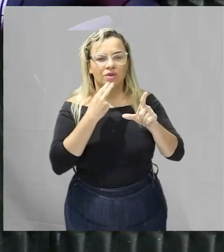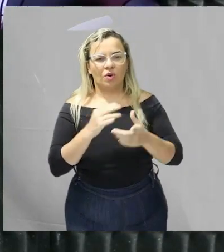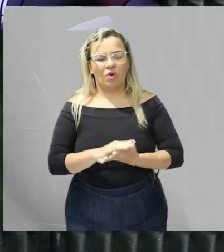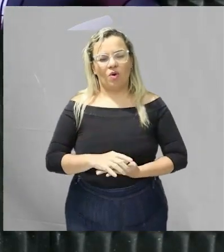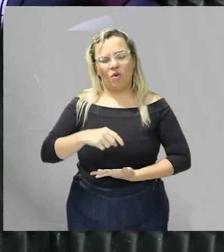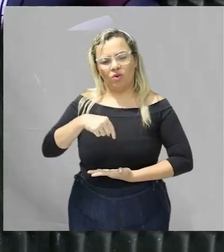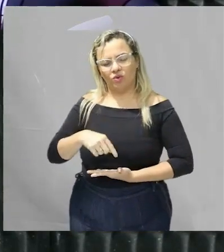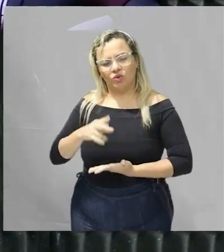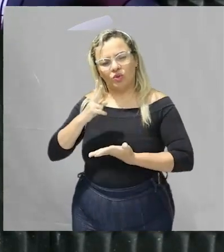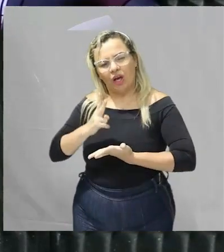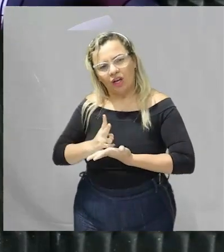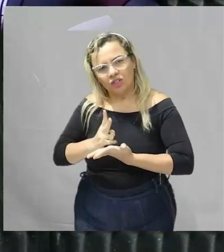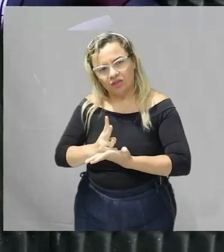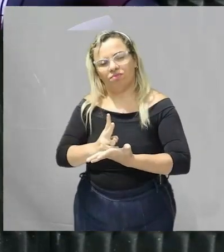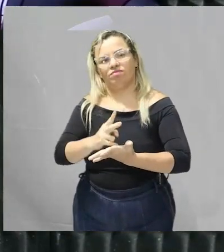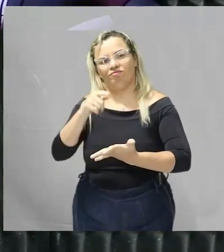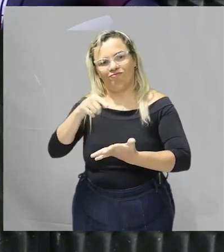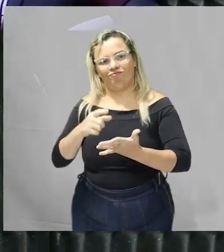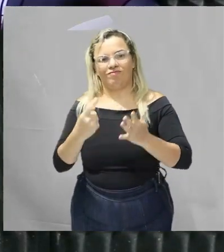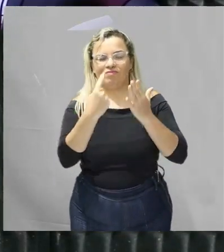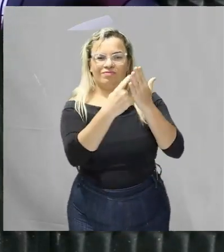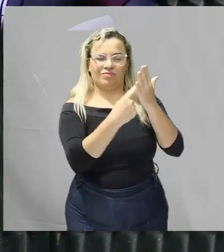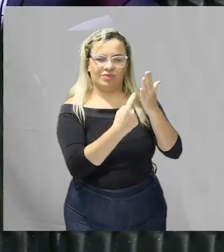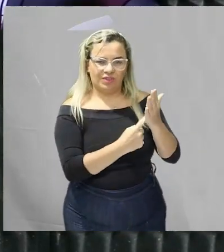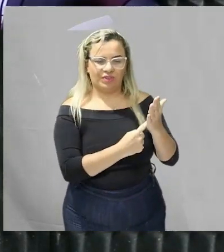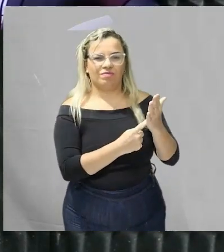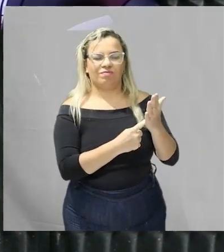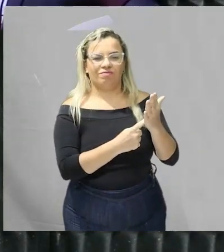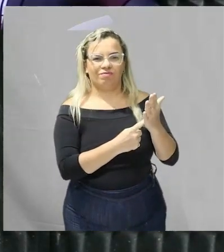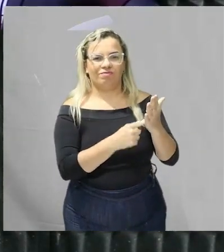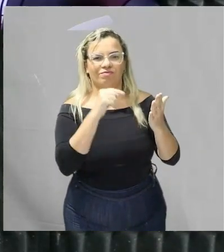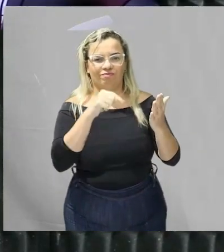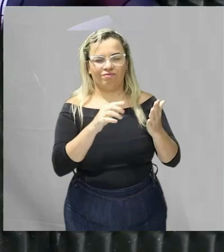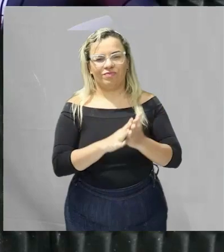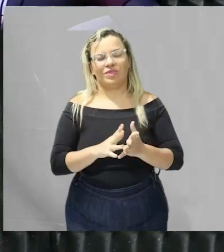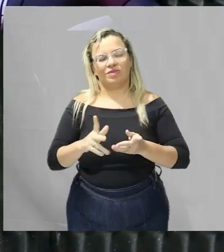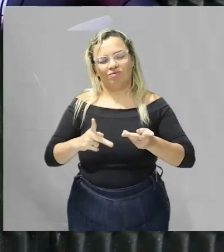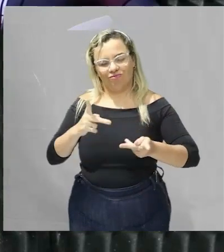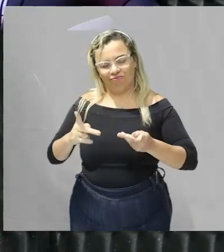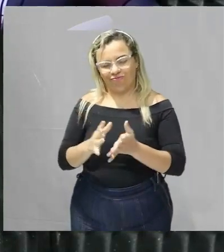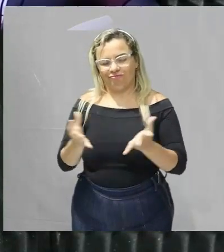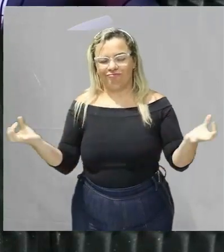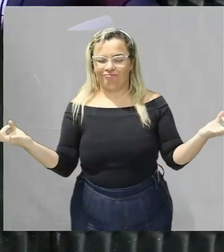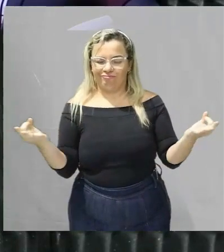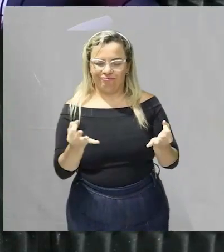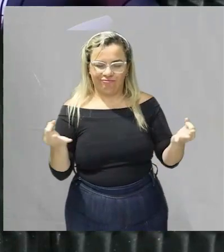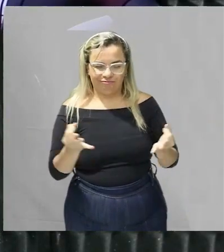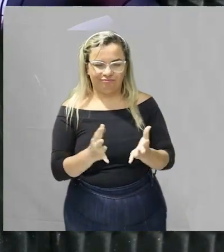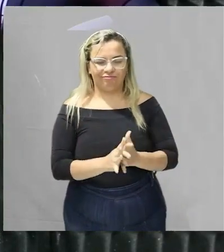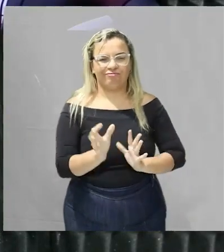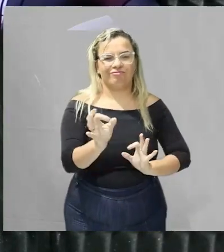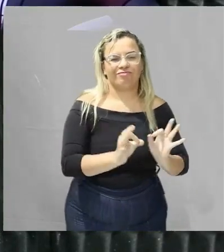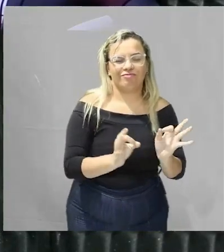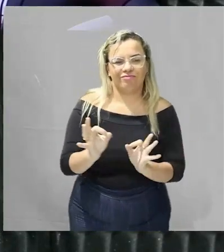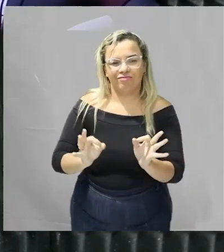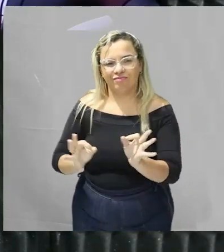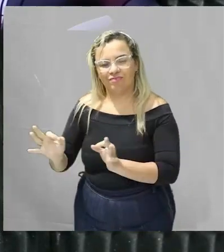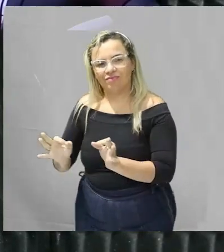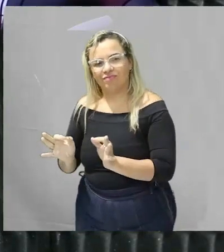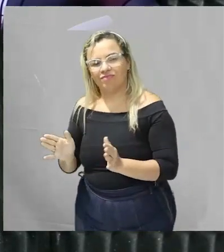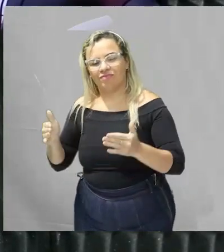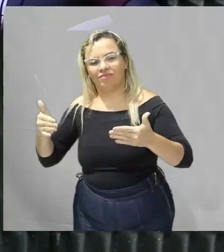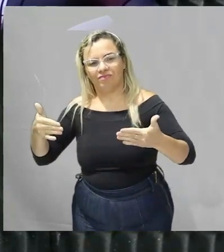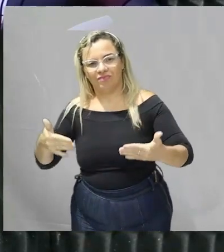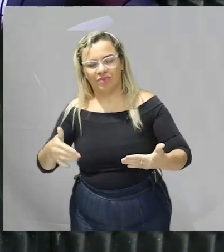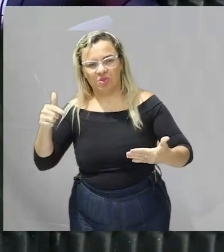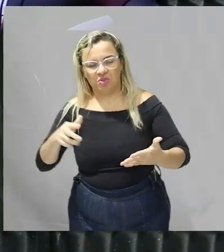dar continuidade a esse projeto que eu te digo. Ele é sensacional. É ou não é, estudante? Um preparatório voltado para